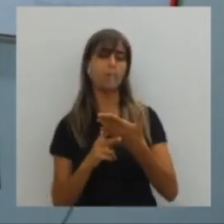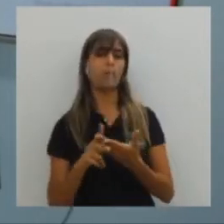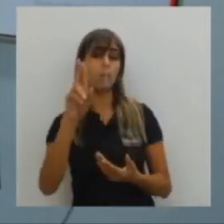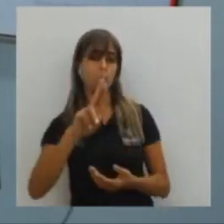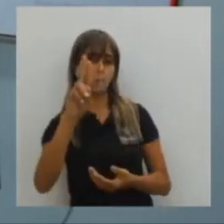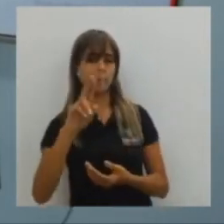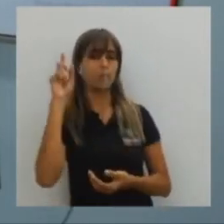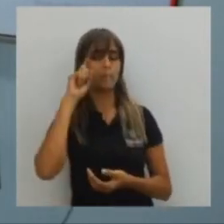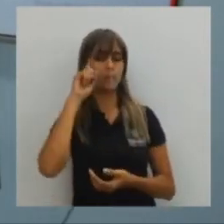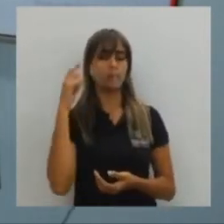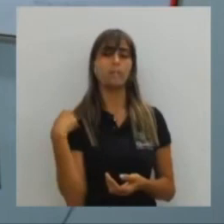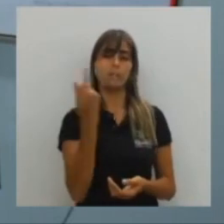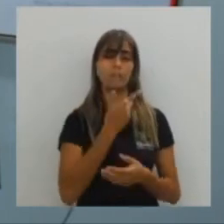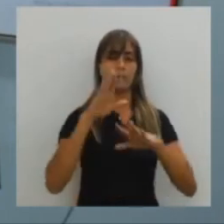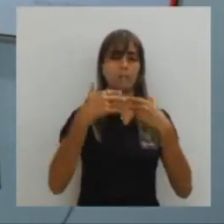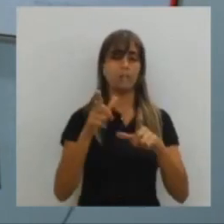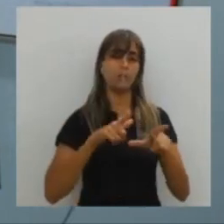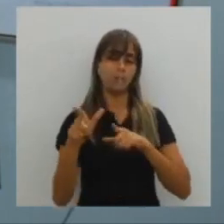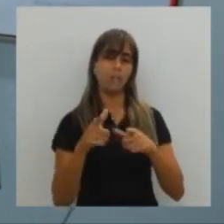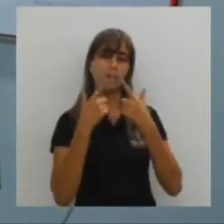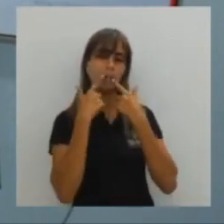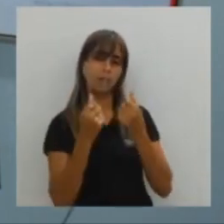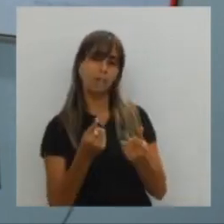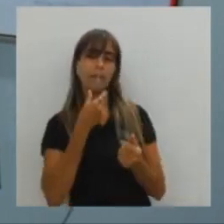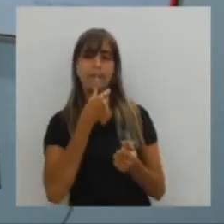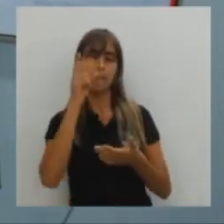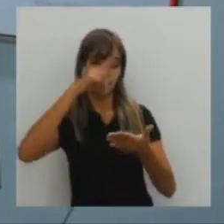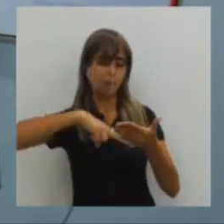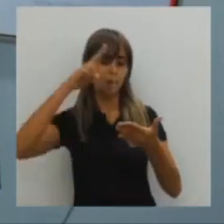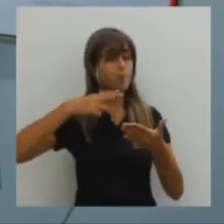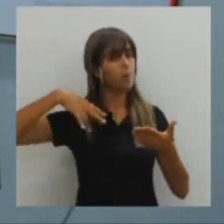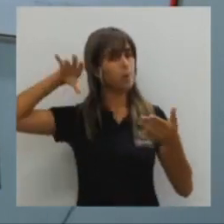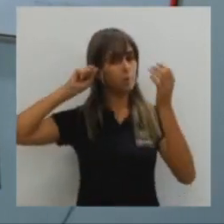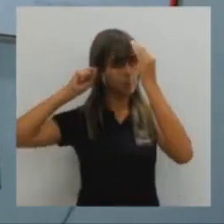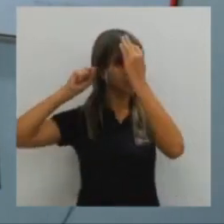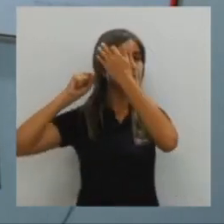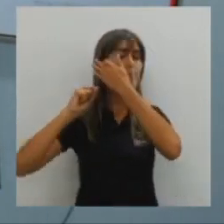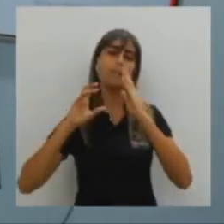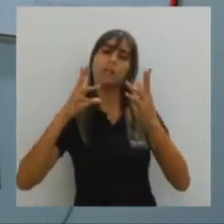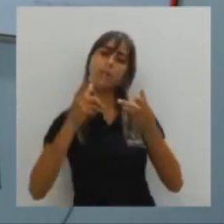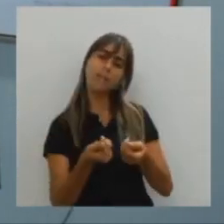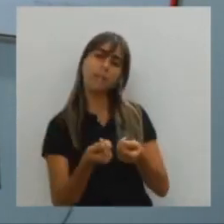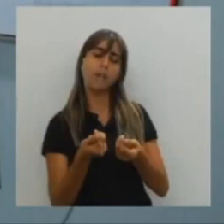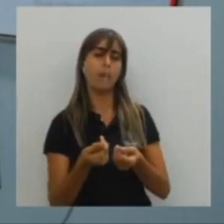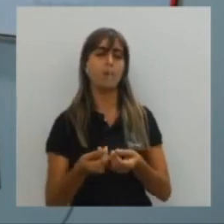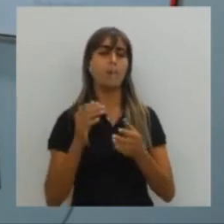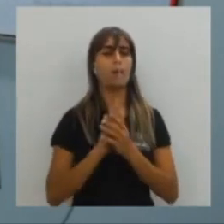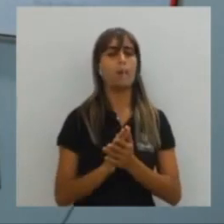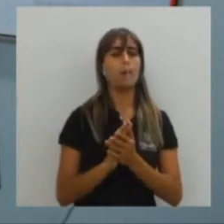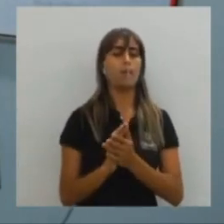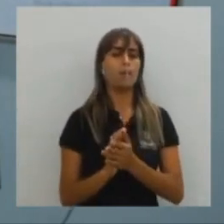da gente. E aí, quando a gente trabalha muito com a língua inglesa, quando a gente lê muito, quando a gente escuta muito, isso tudo vai ficando internalizado, vai ficando de